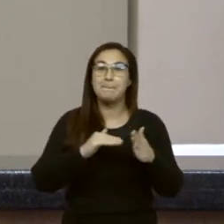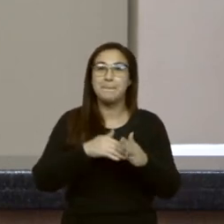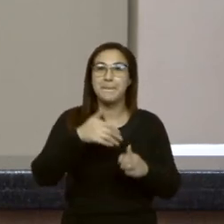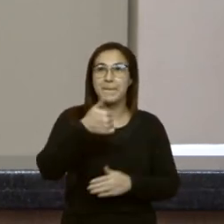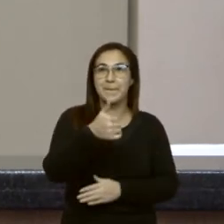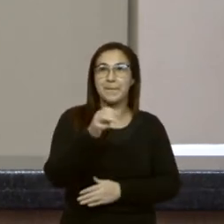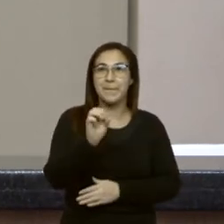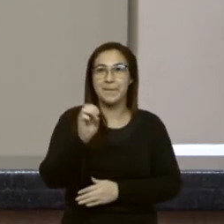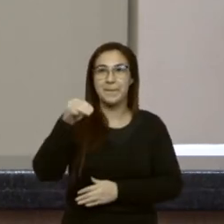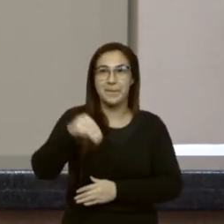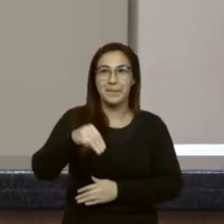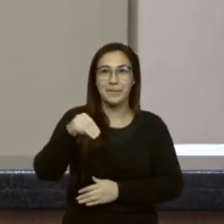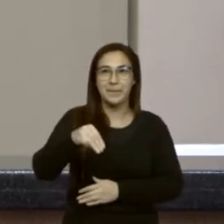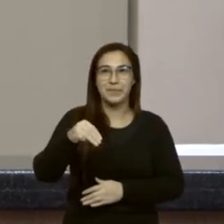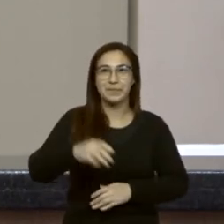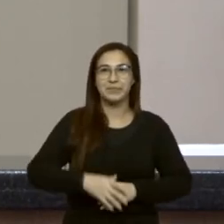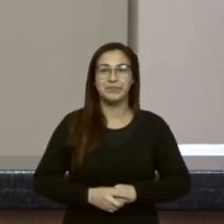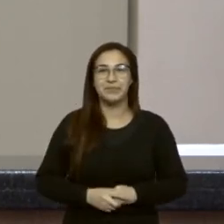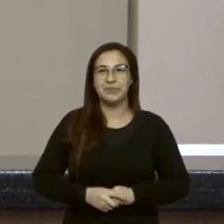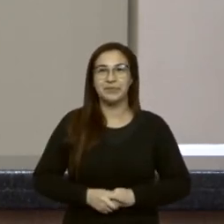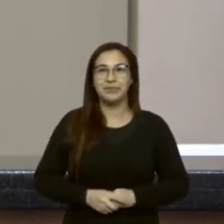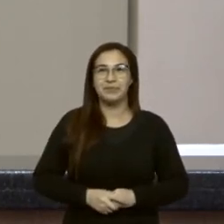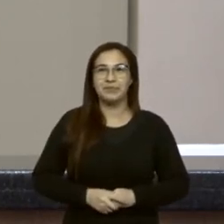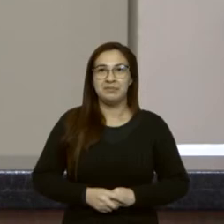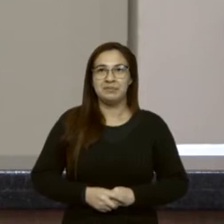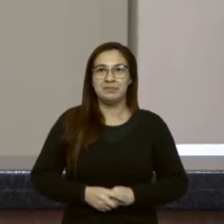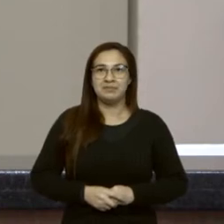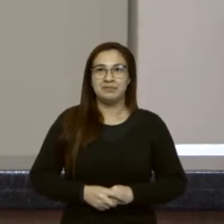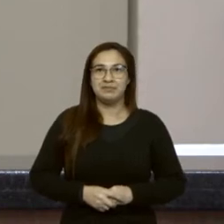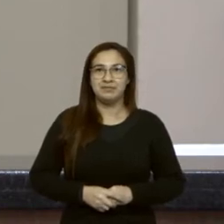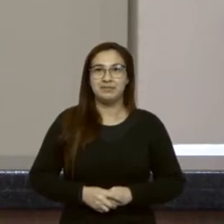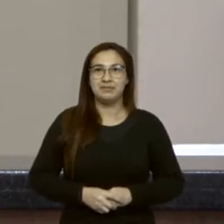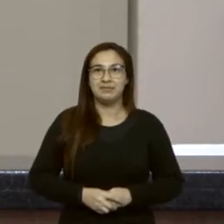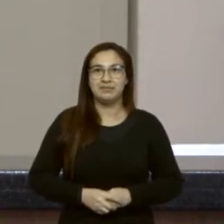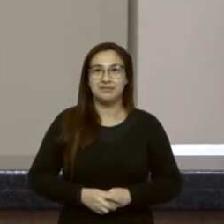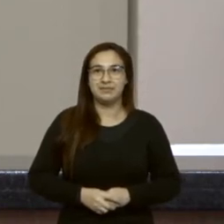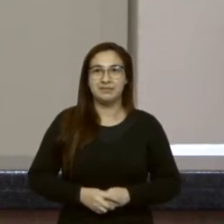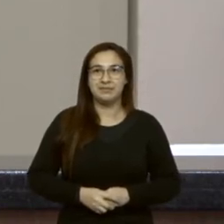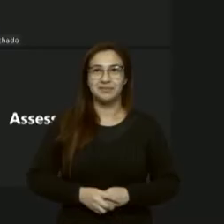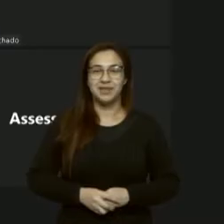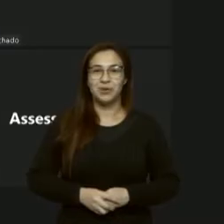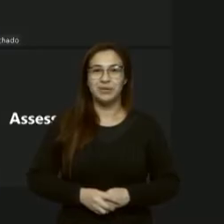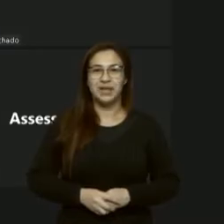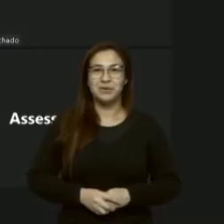minutos.